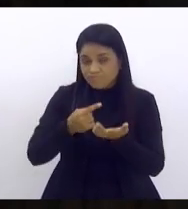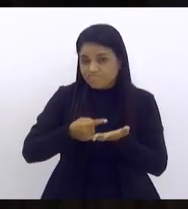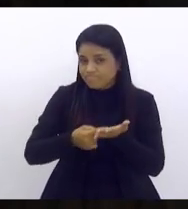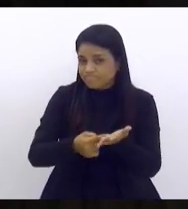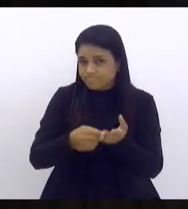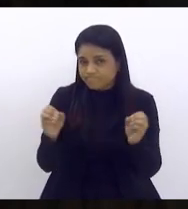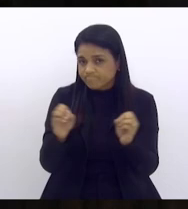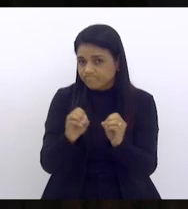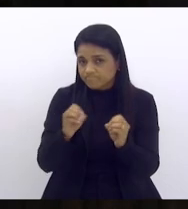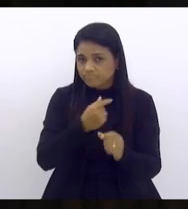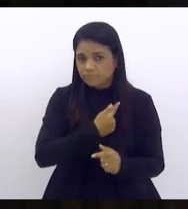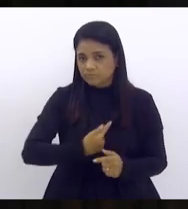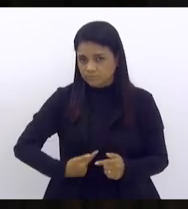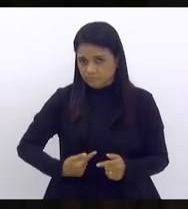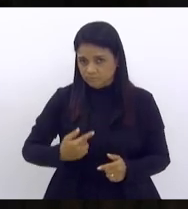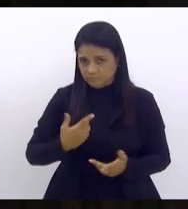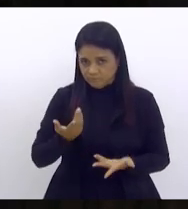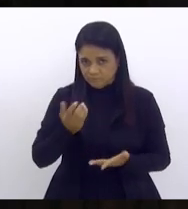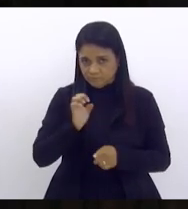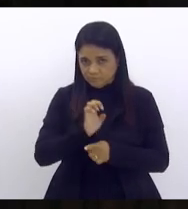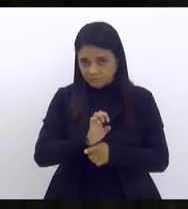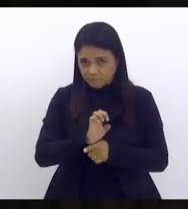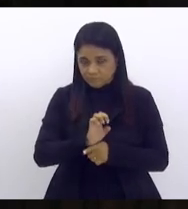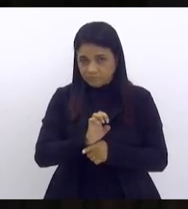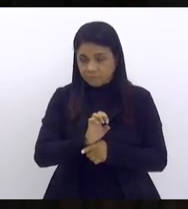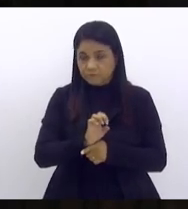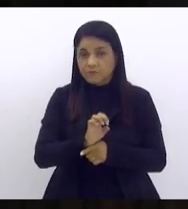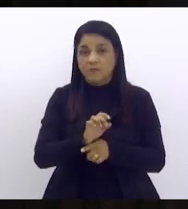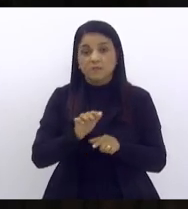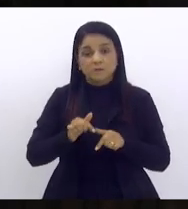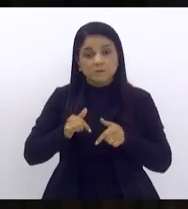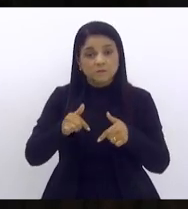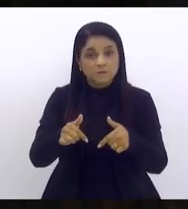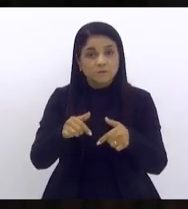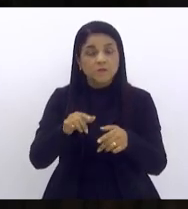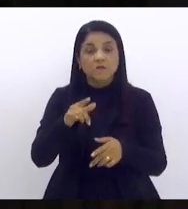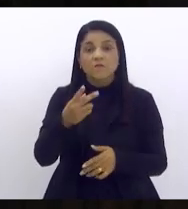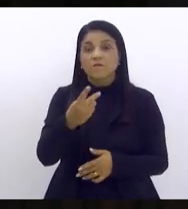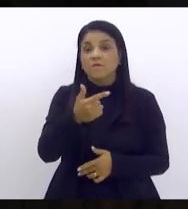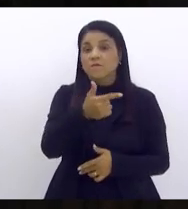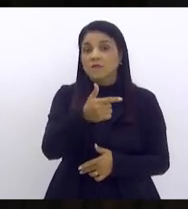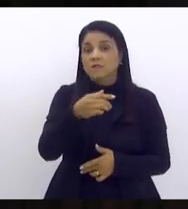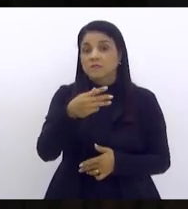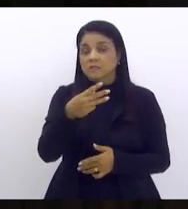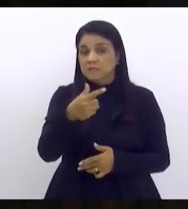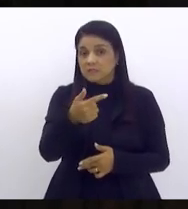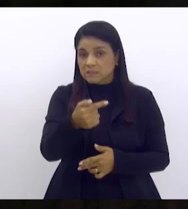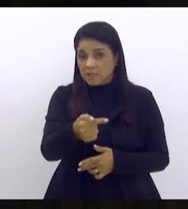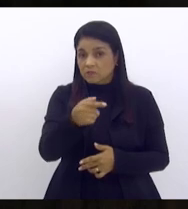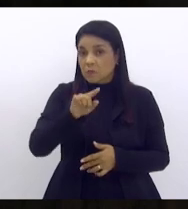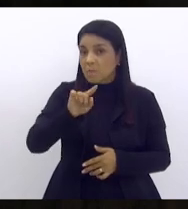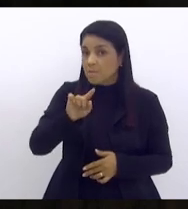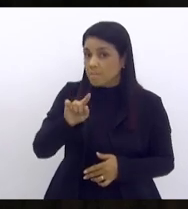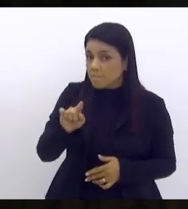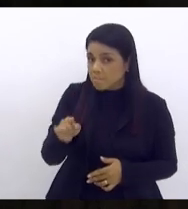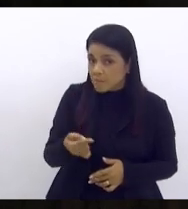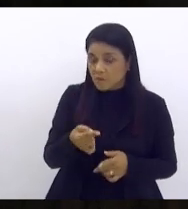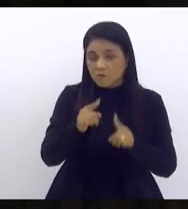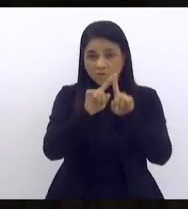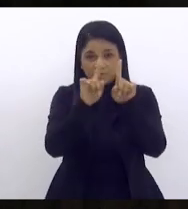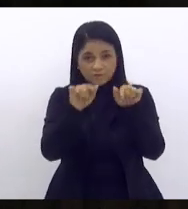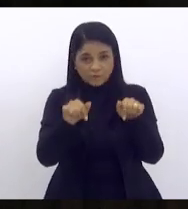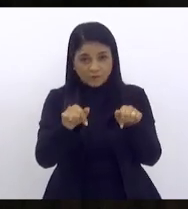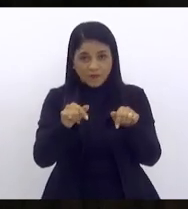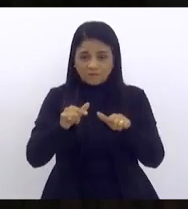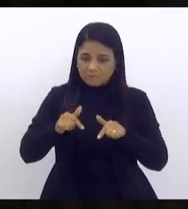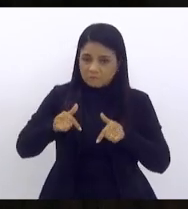pelo governo do Estado. Essa medida beneficia 27 mil servidores da saúde que trabalham na atenção básica à